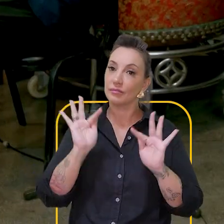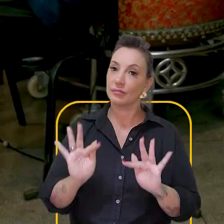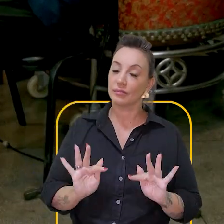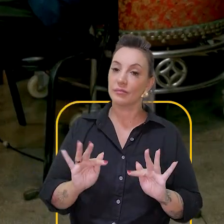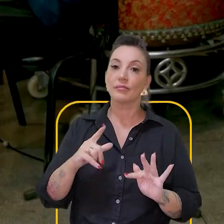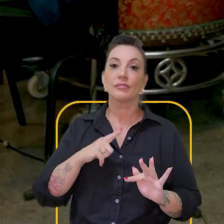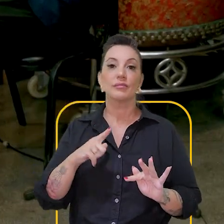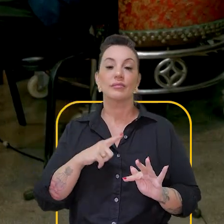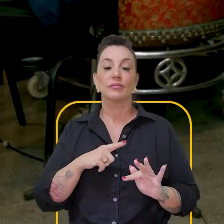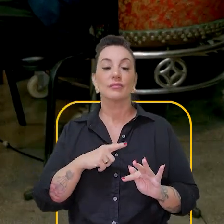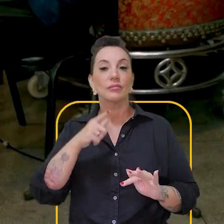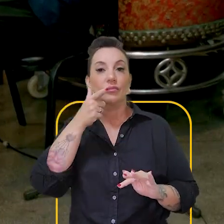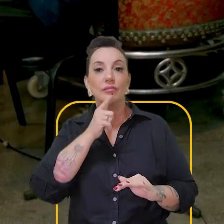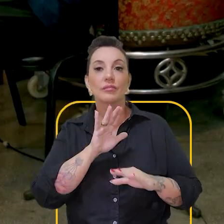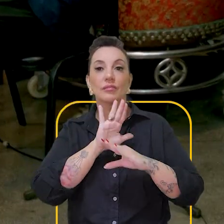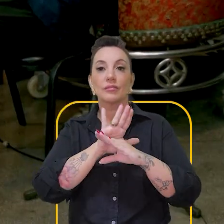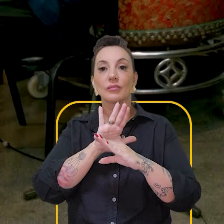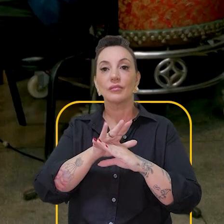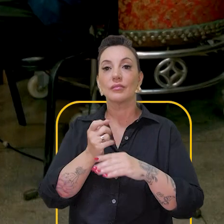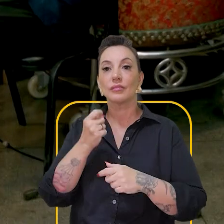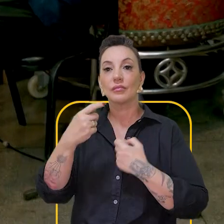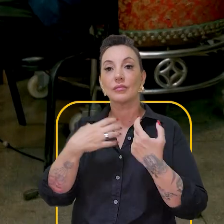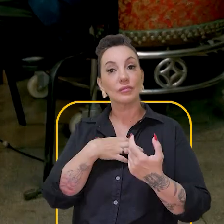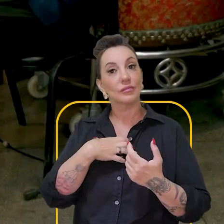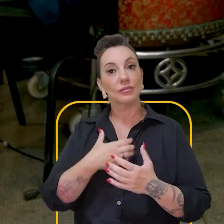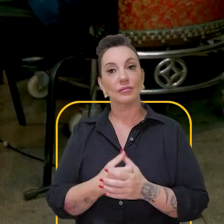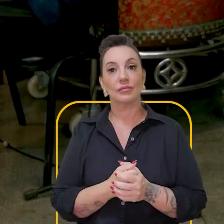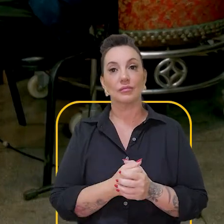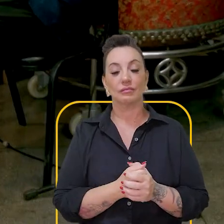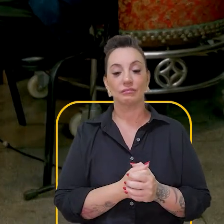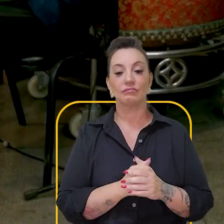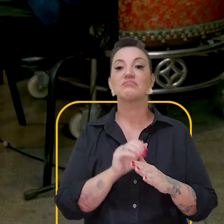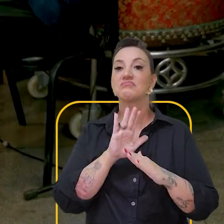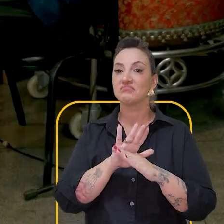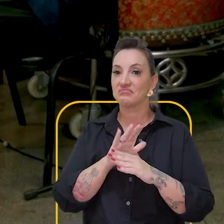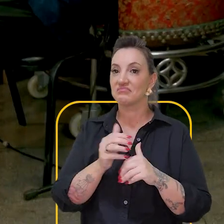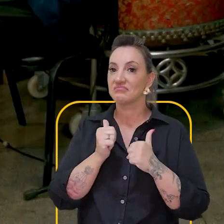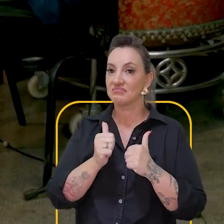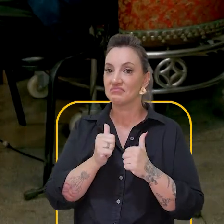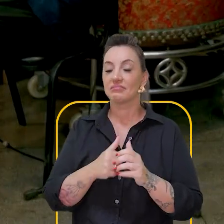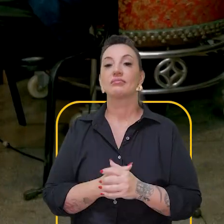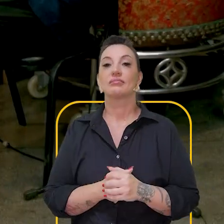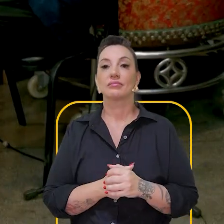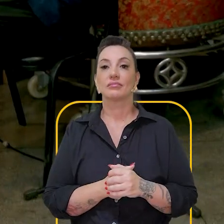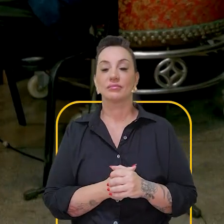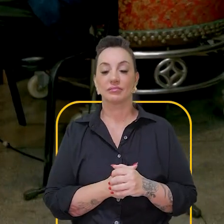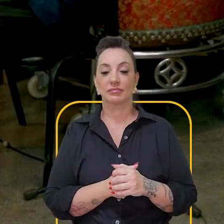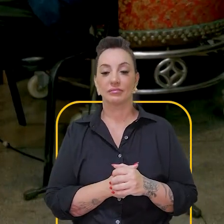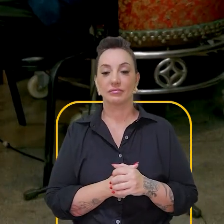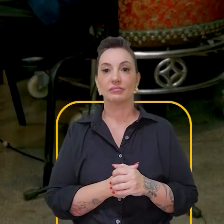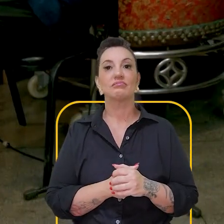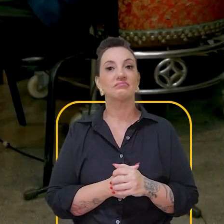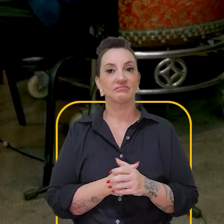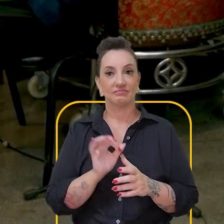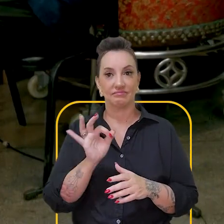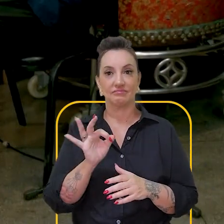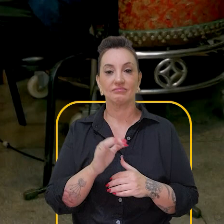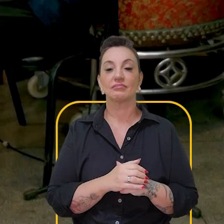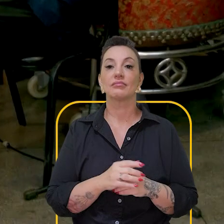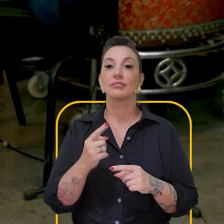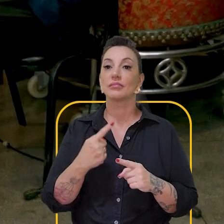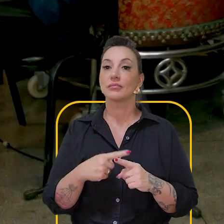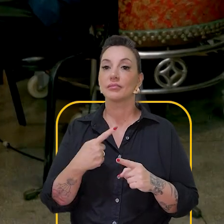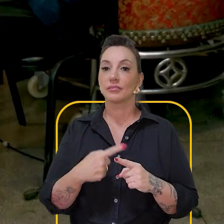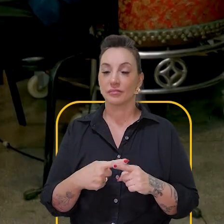fico contente de ter podido colaborar de alguma maneira nesse sentido contribuiu e muito viu colaborou e muito é Marcel Augusta É não